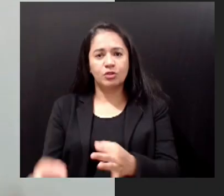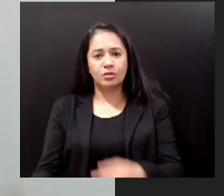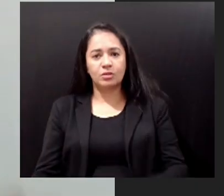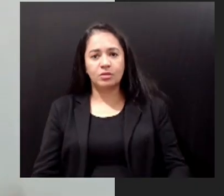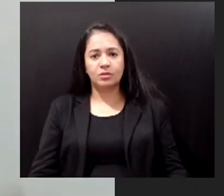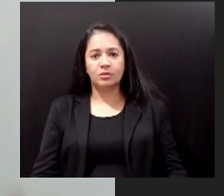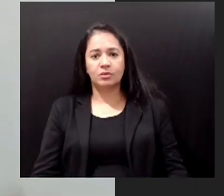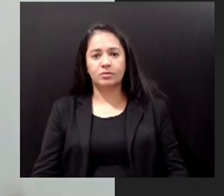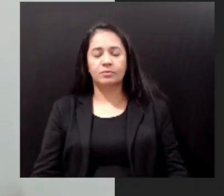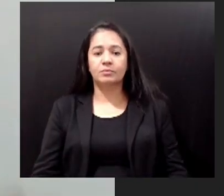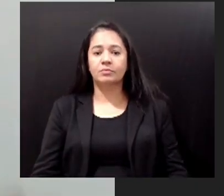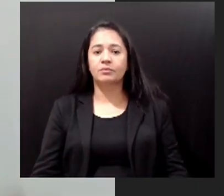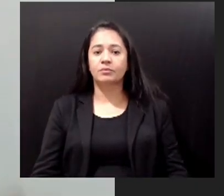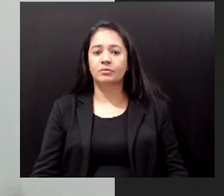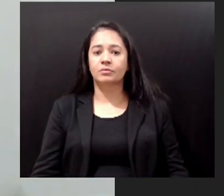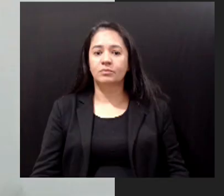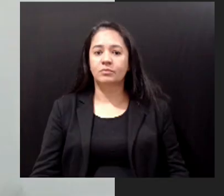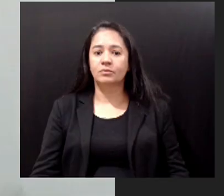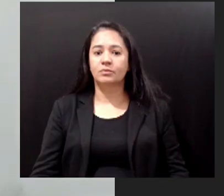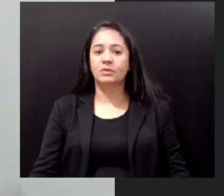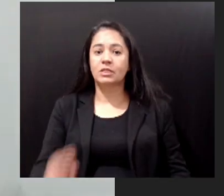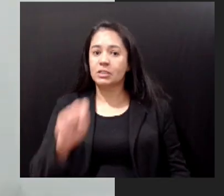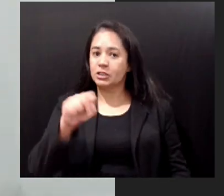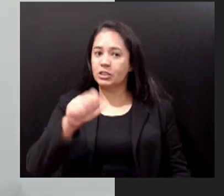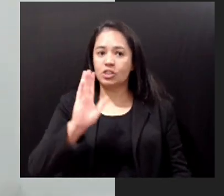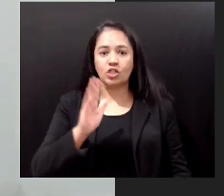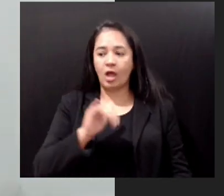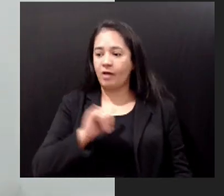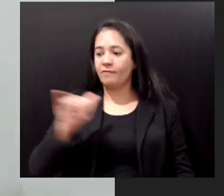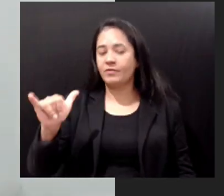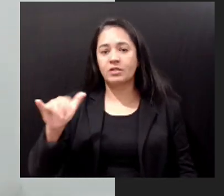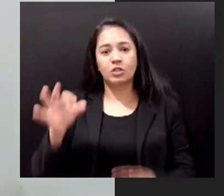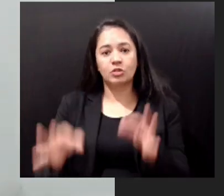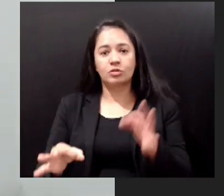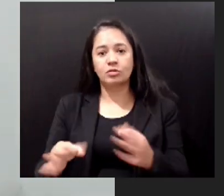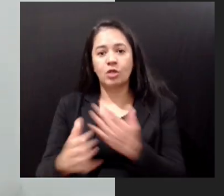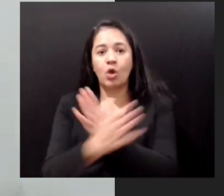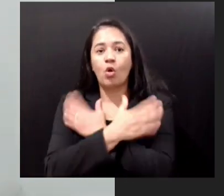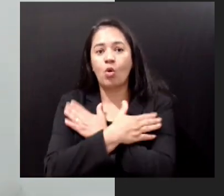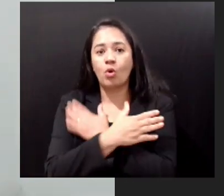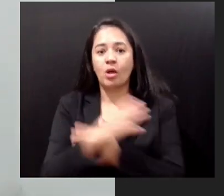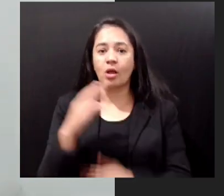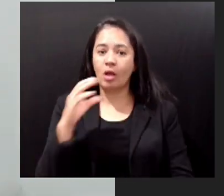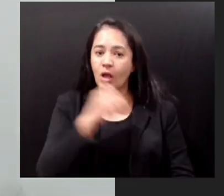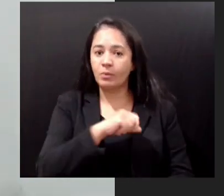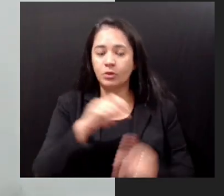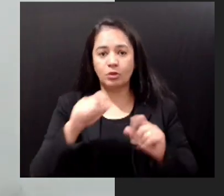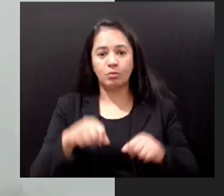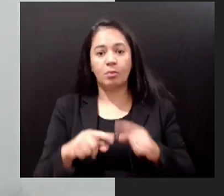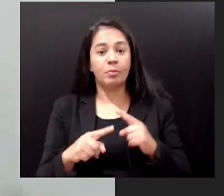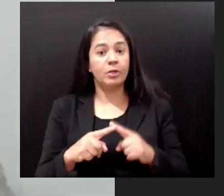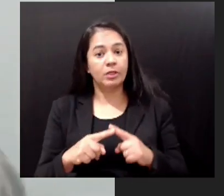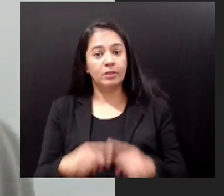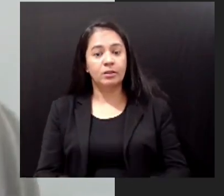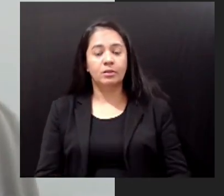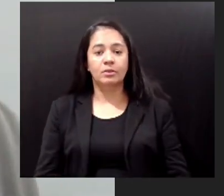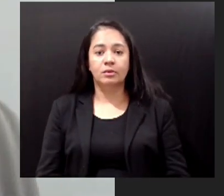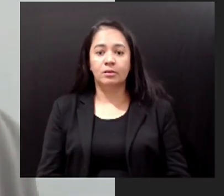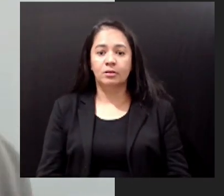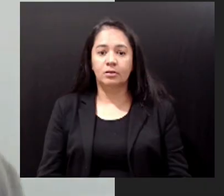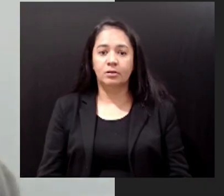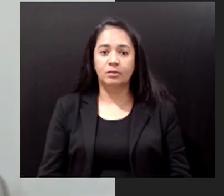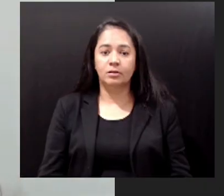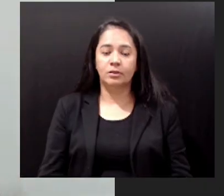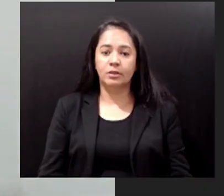Sim, imediatamente comunicar à justiça o mais rápido possível. Por quê? Porque vamos imaginar